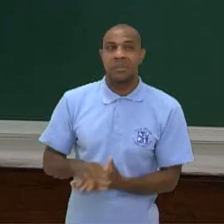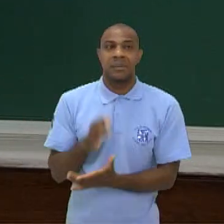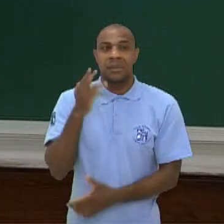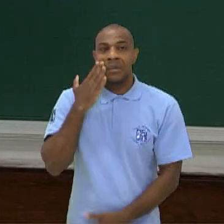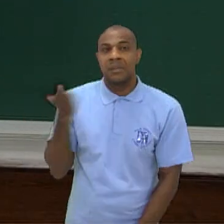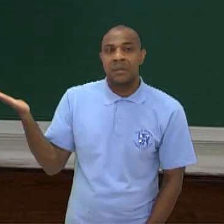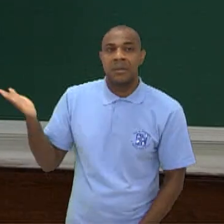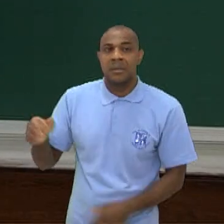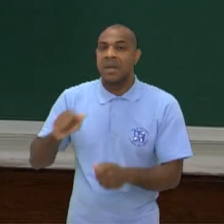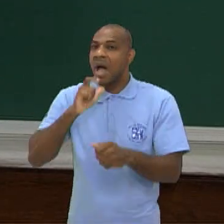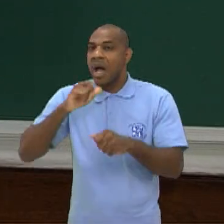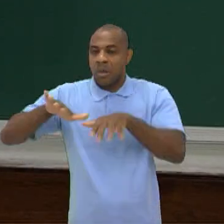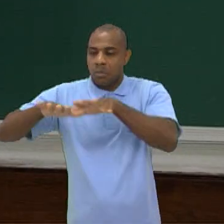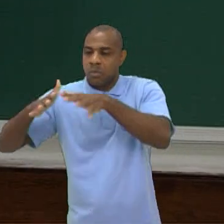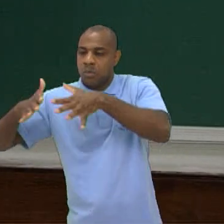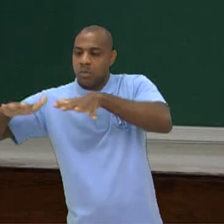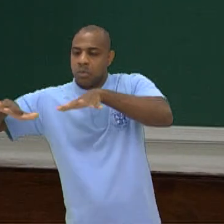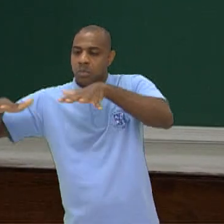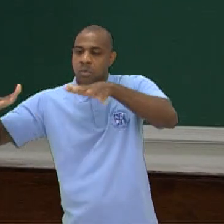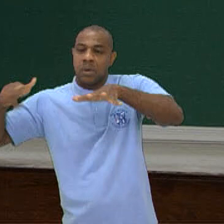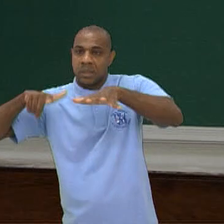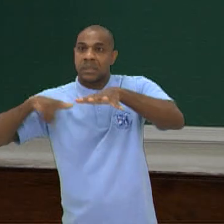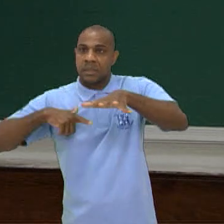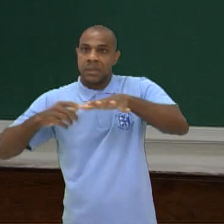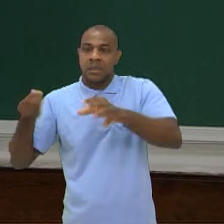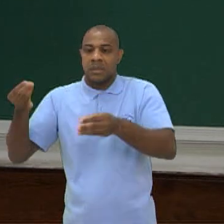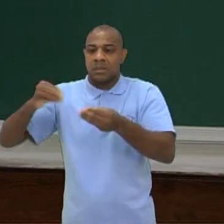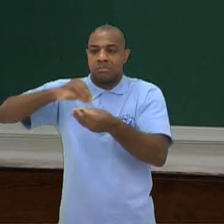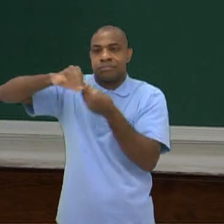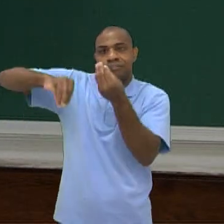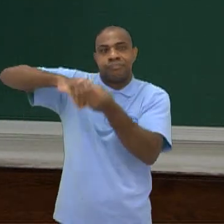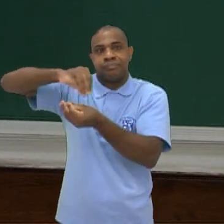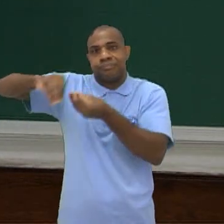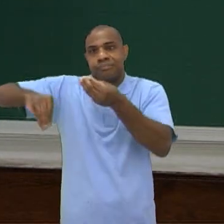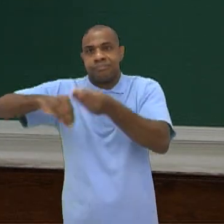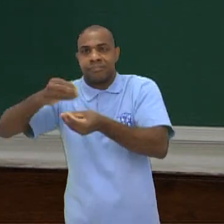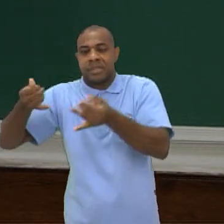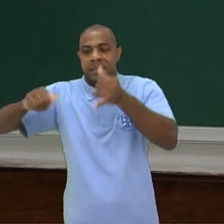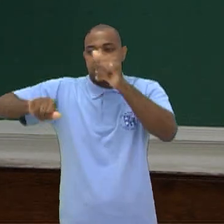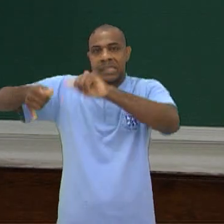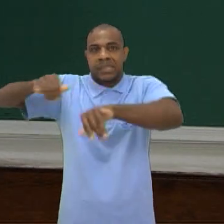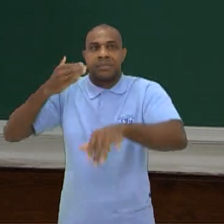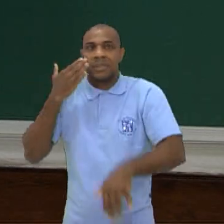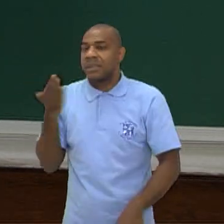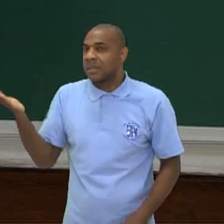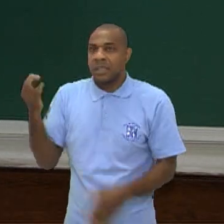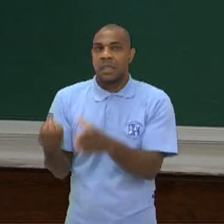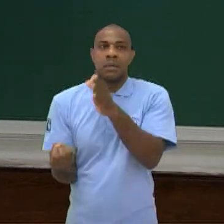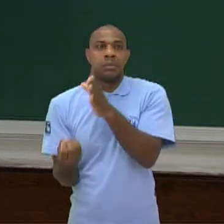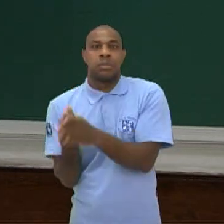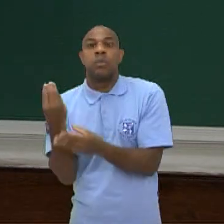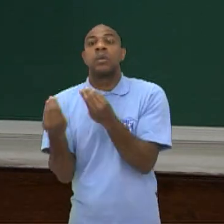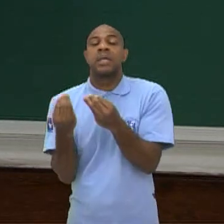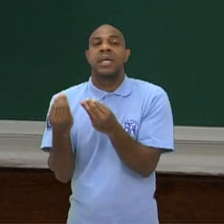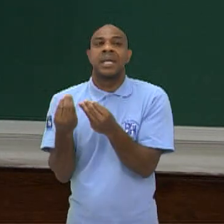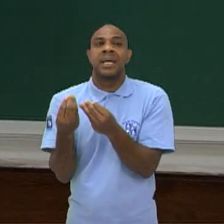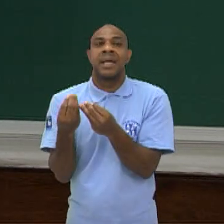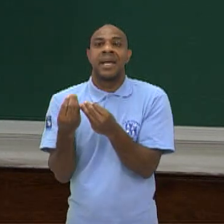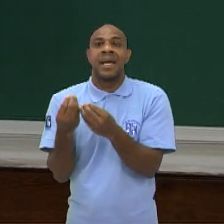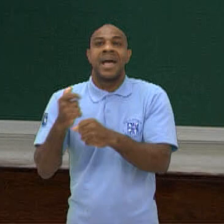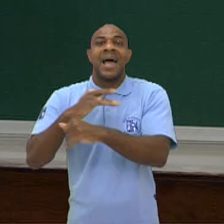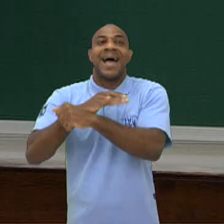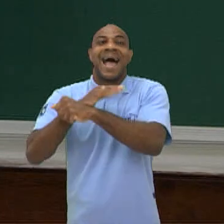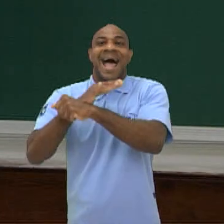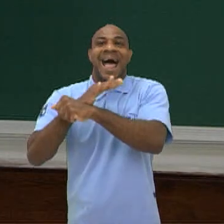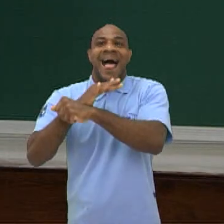aqui vocês estão vendo ó, que lá no oceano ocorre uma reação química entre a água e o gás carbônico, formando um ácido. E isso é muito ruim para as espécies que